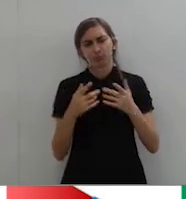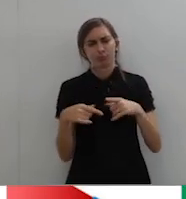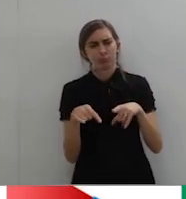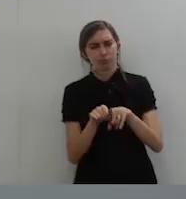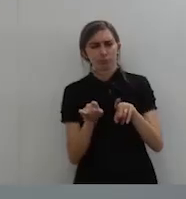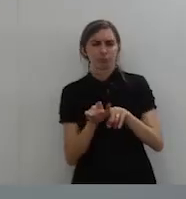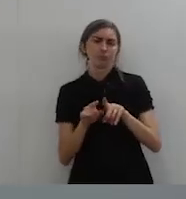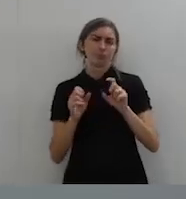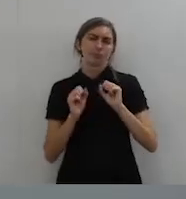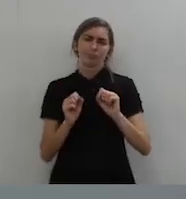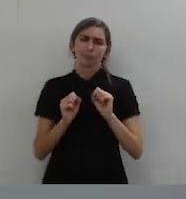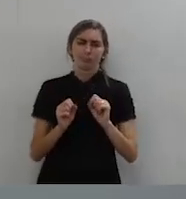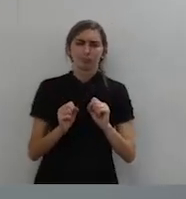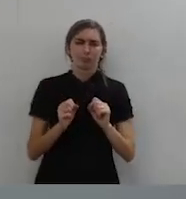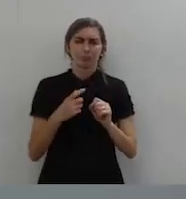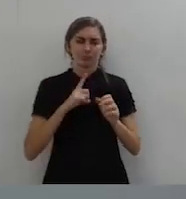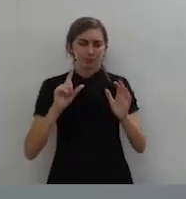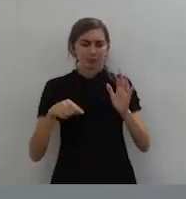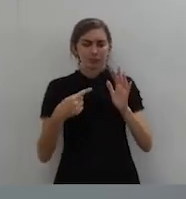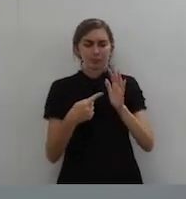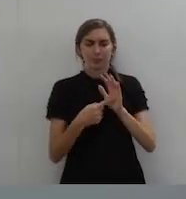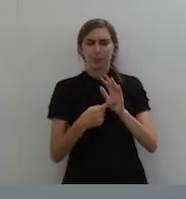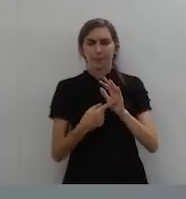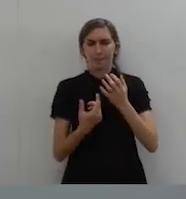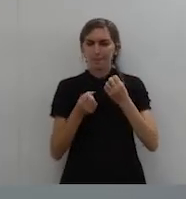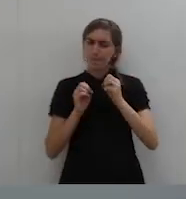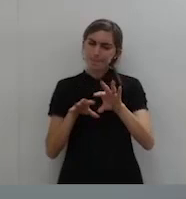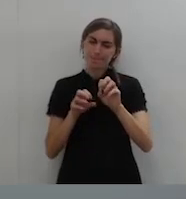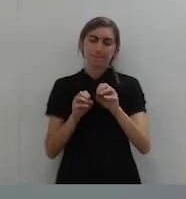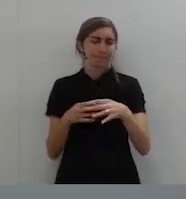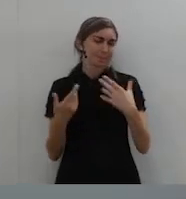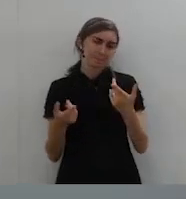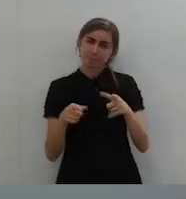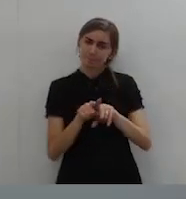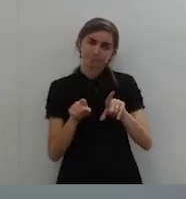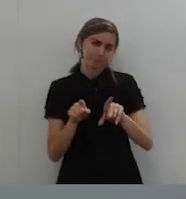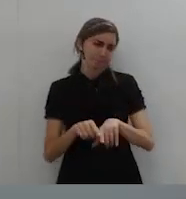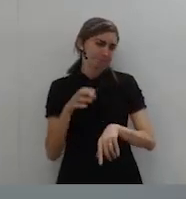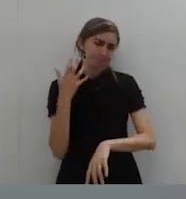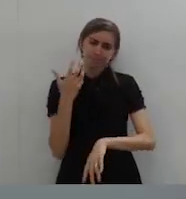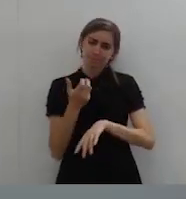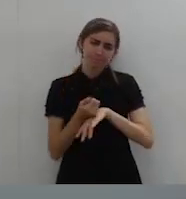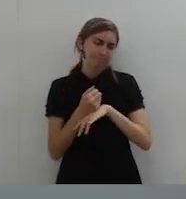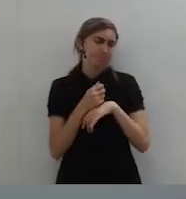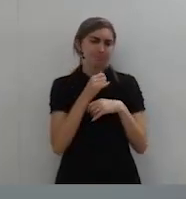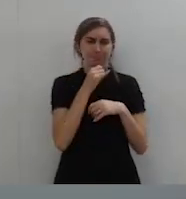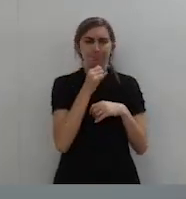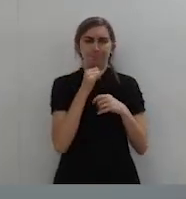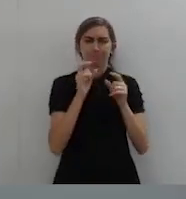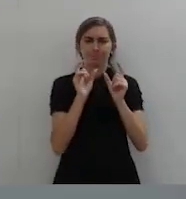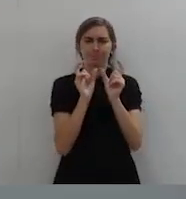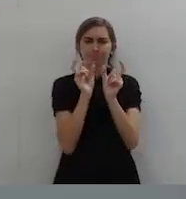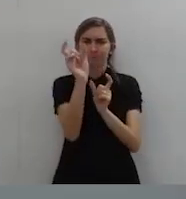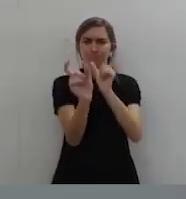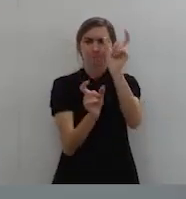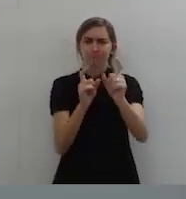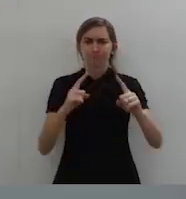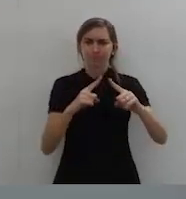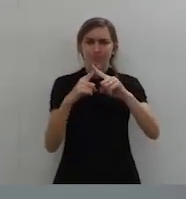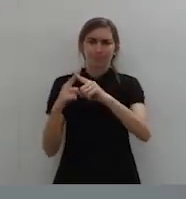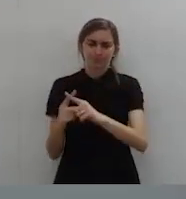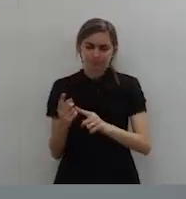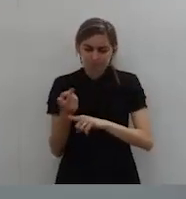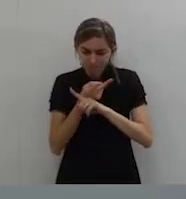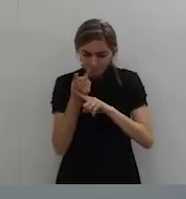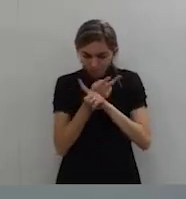ter também o objetivo da educação. Então você pode baixar joguinhos como, por exemplo, de palavras cruzadas,